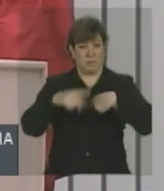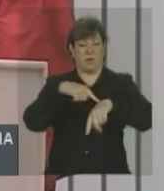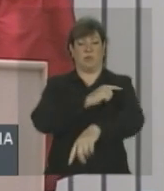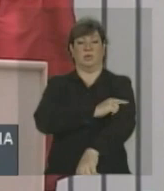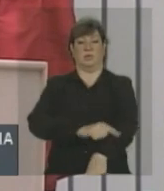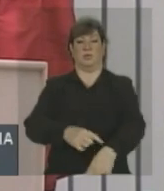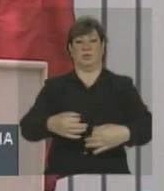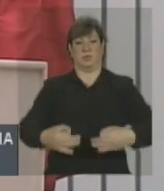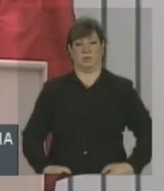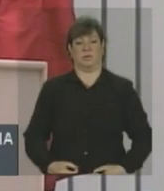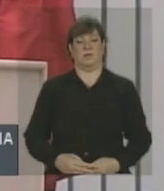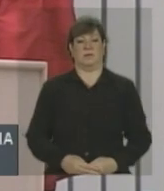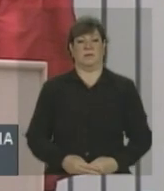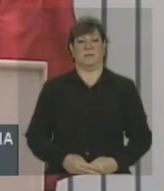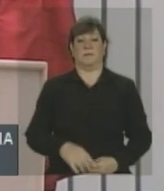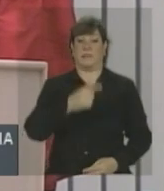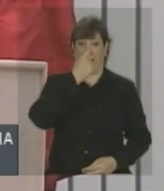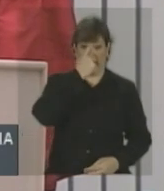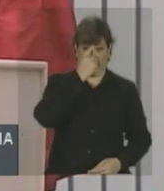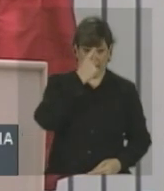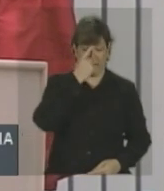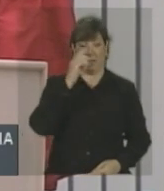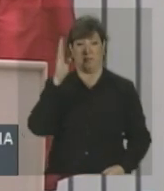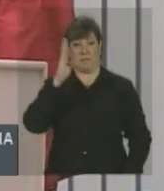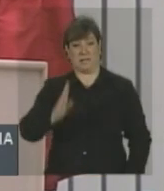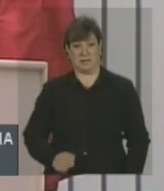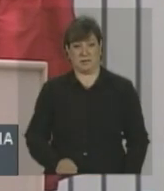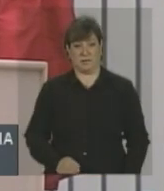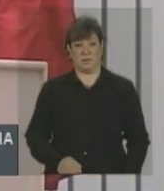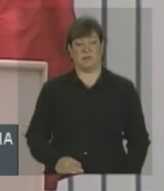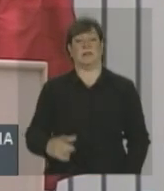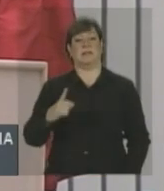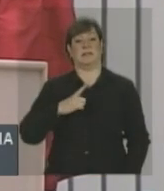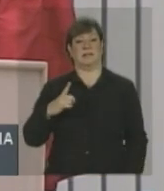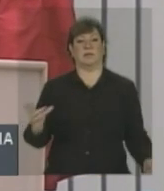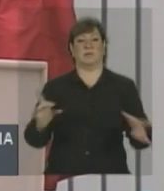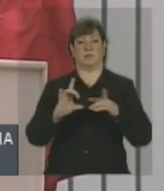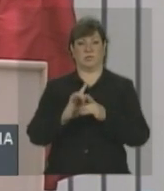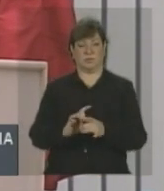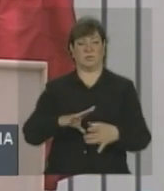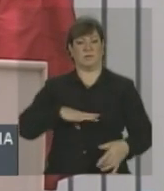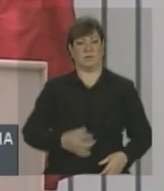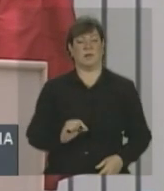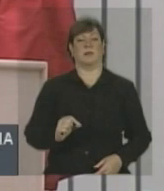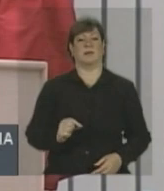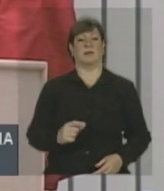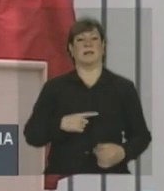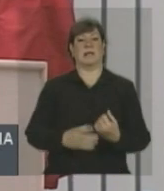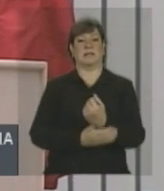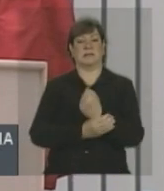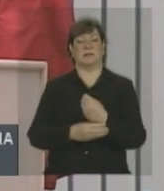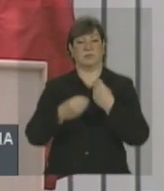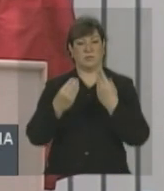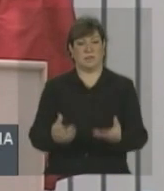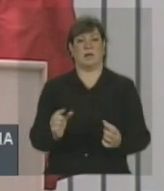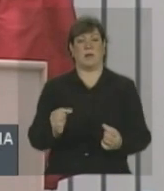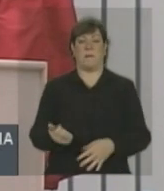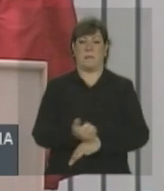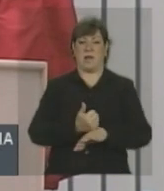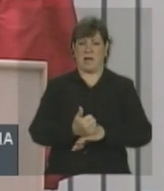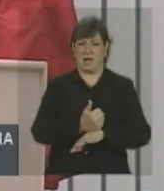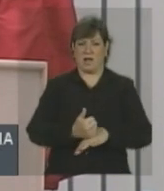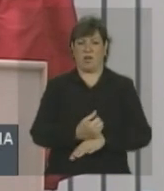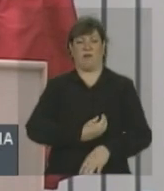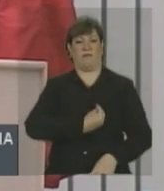justa. Índia e Brasil compartilham o desafio de assegurar uma melhora expressiva de condições